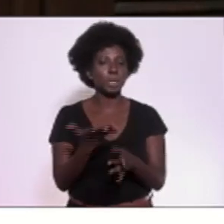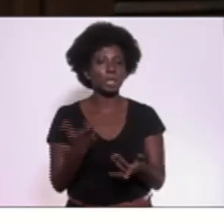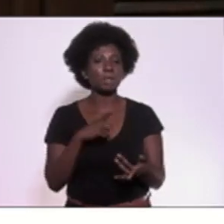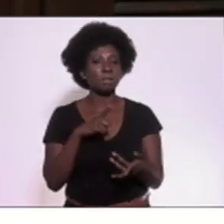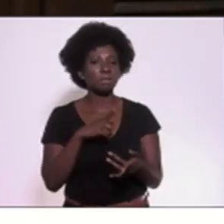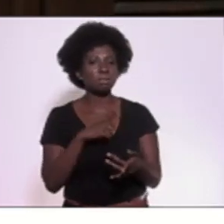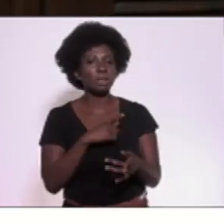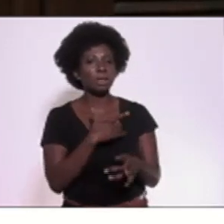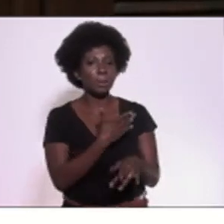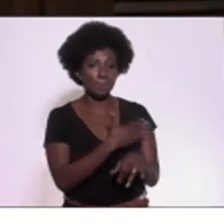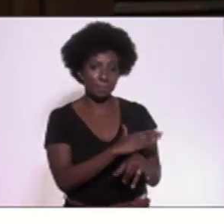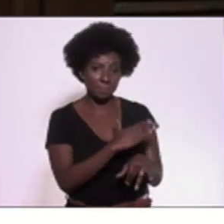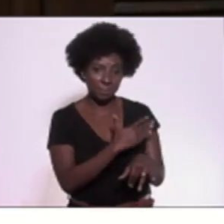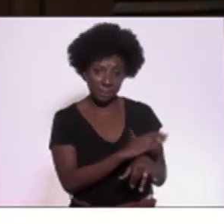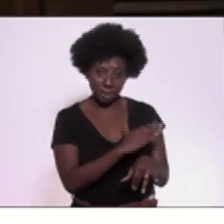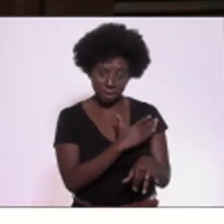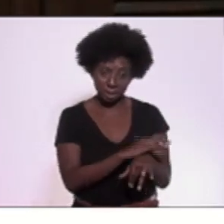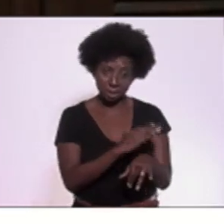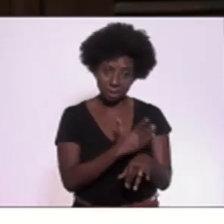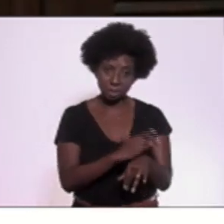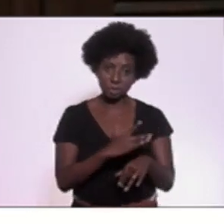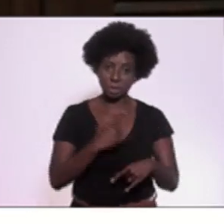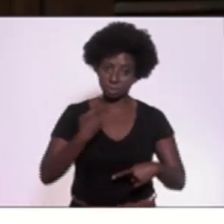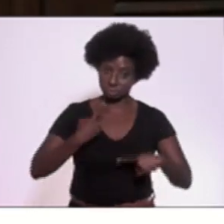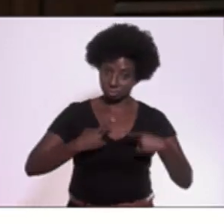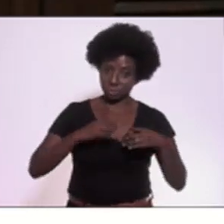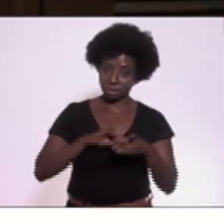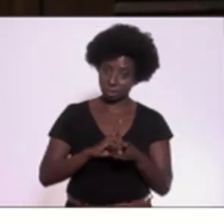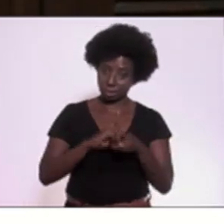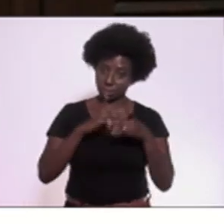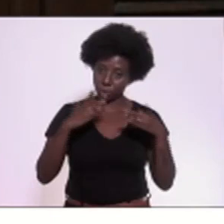e republicanas, e o perigo que, inclusive, nós que atuamos no